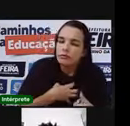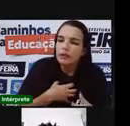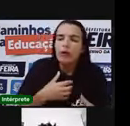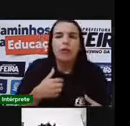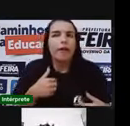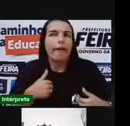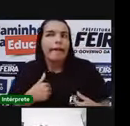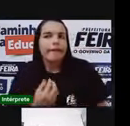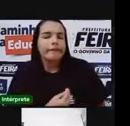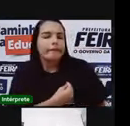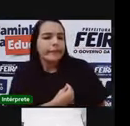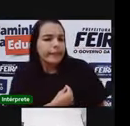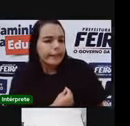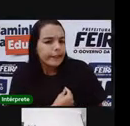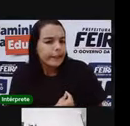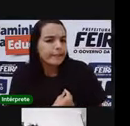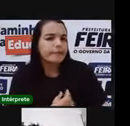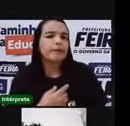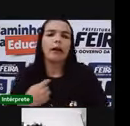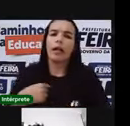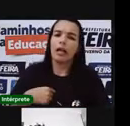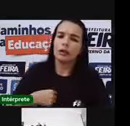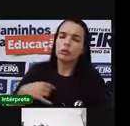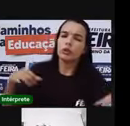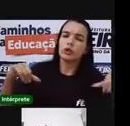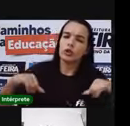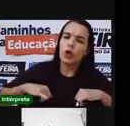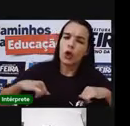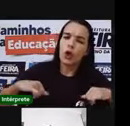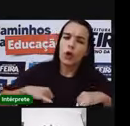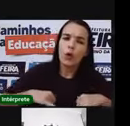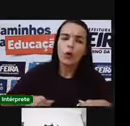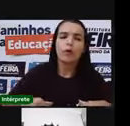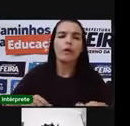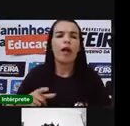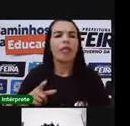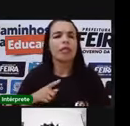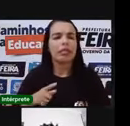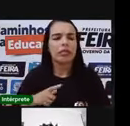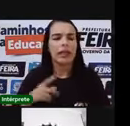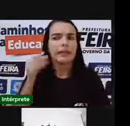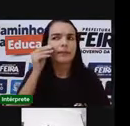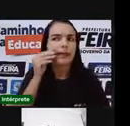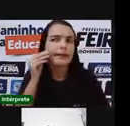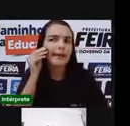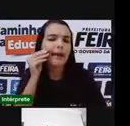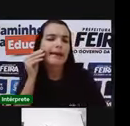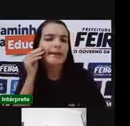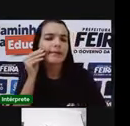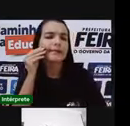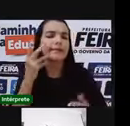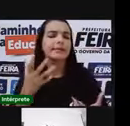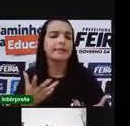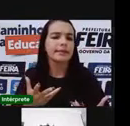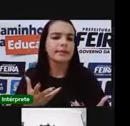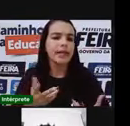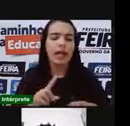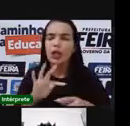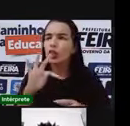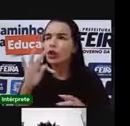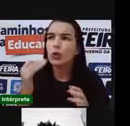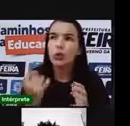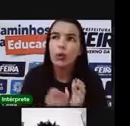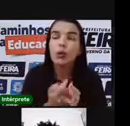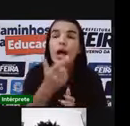vivo, não é? Que eu sofro, que eu tenho experiência com aquilo, e que todas as